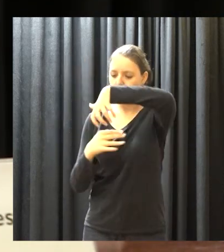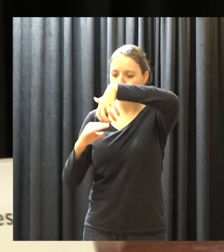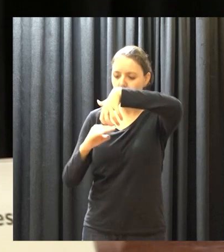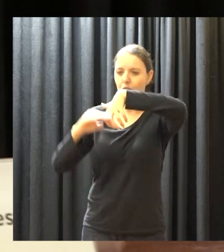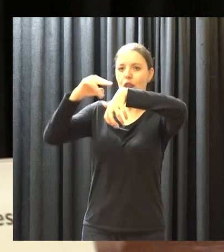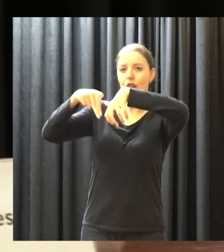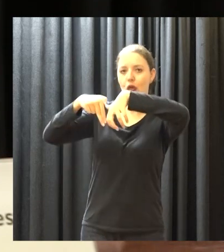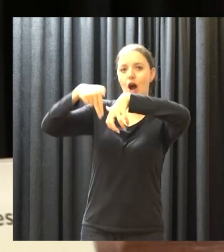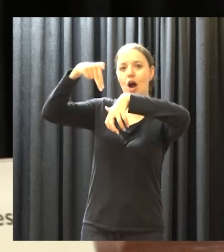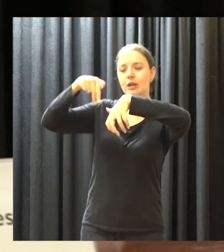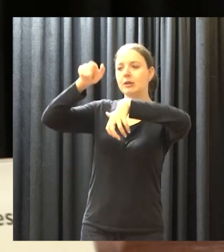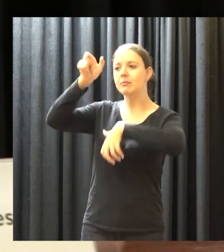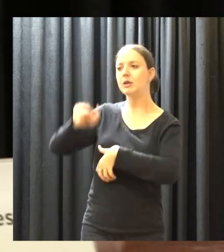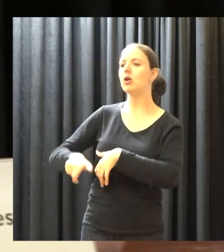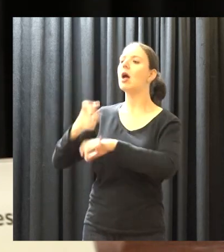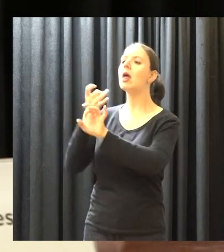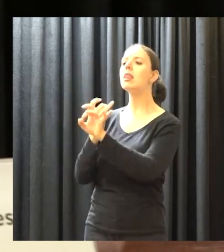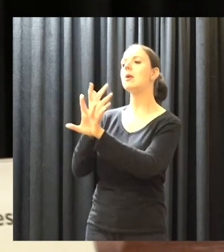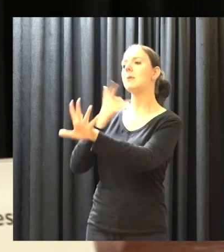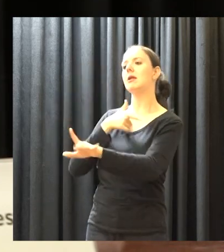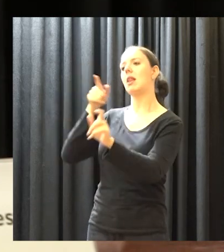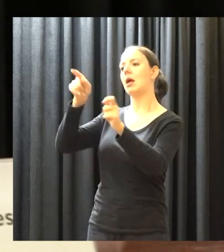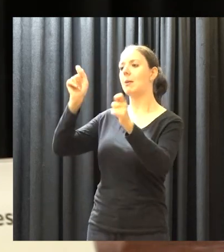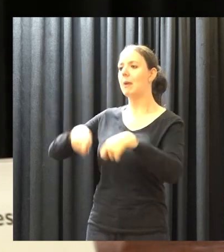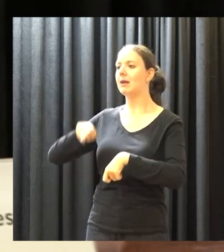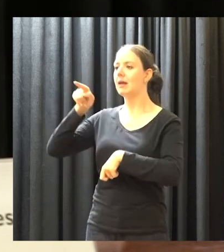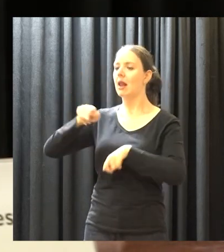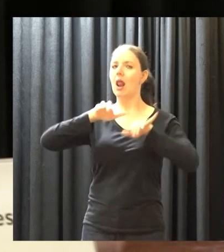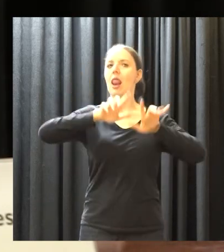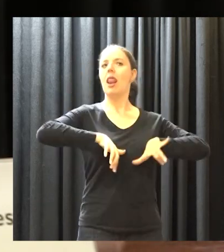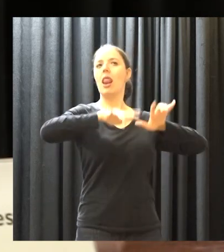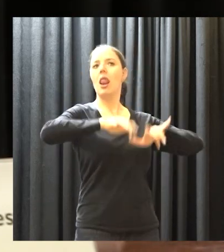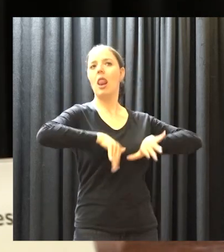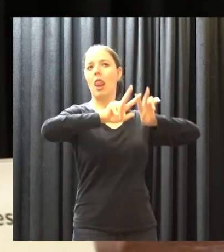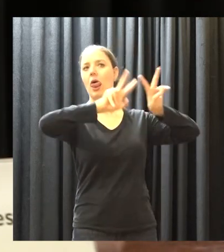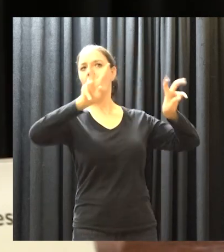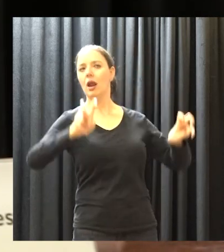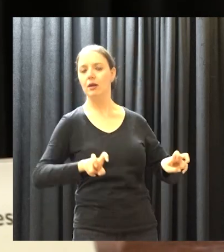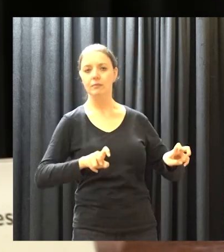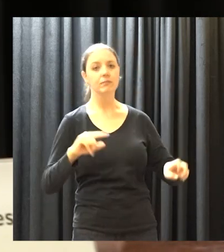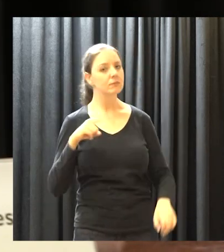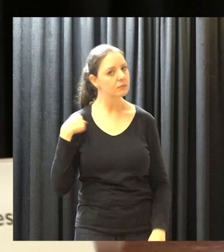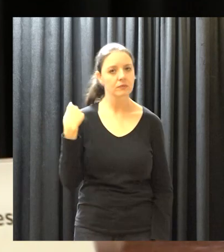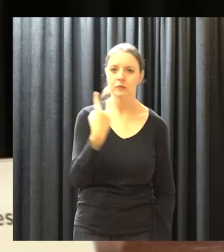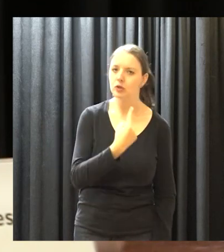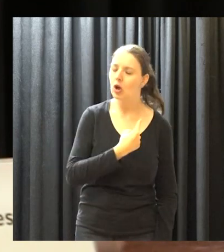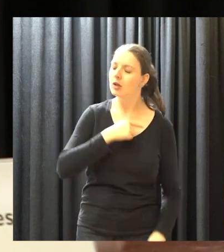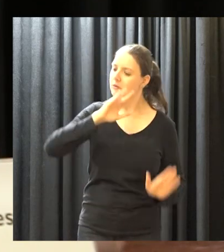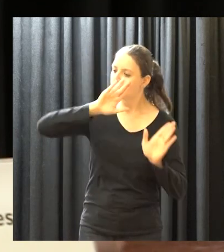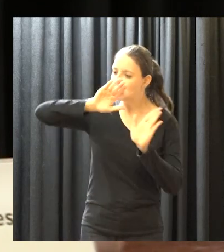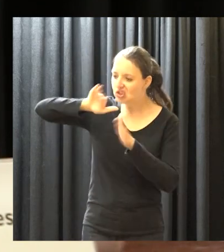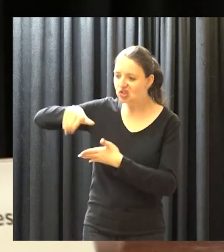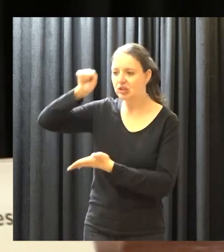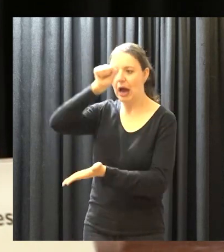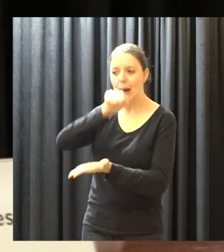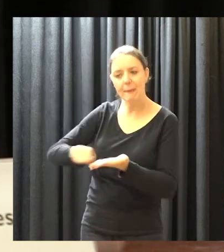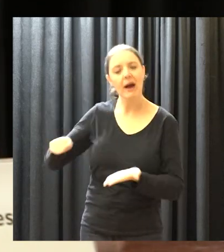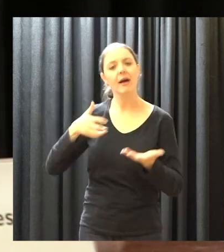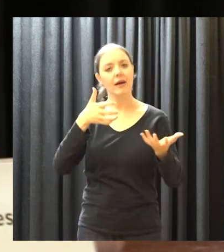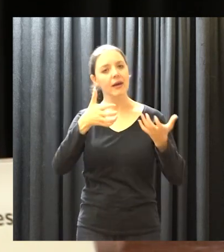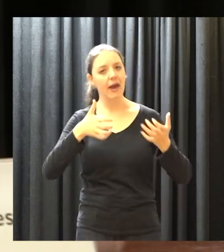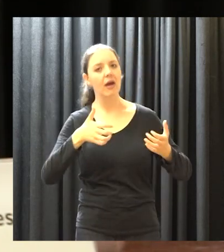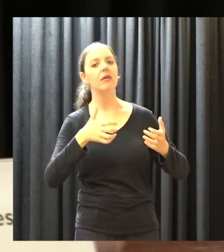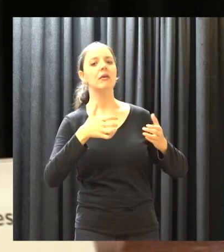sujeito totalmente independente e capaz. E abraçarmos a dependência e a interdependência como